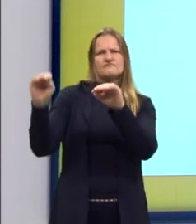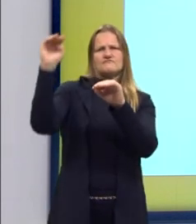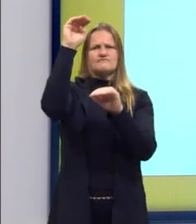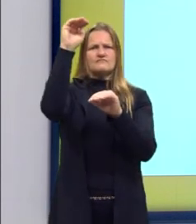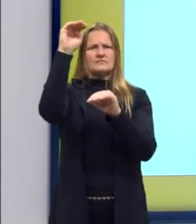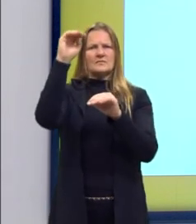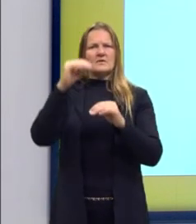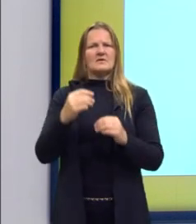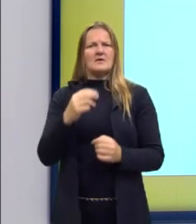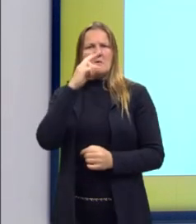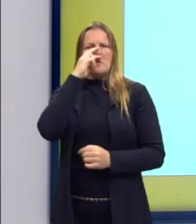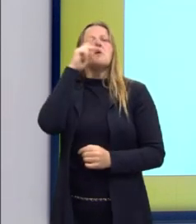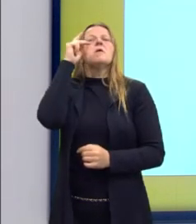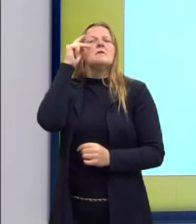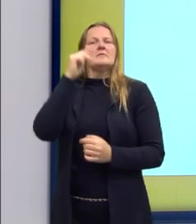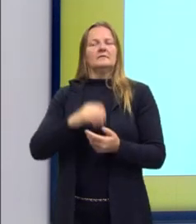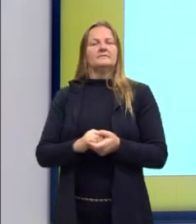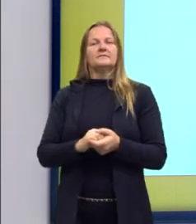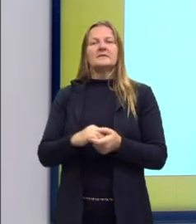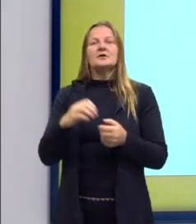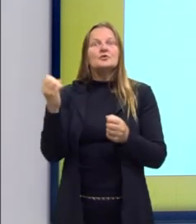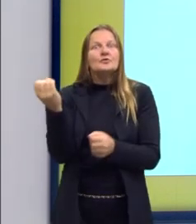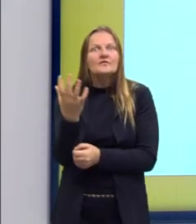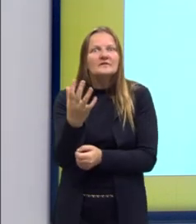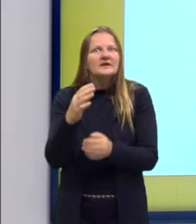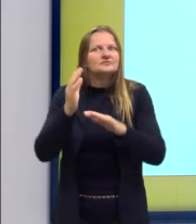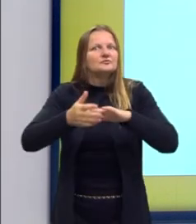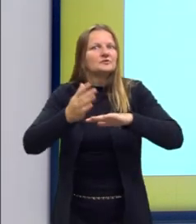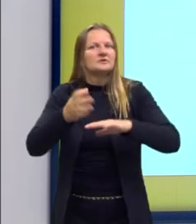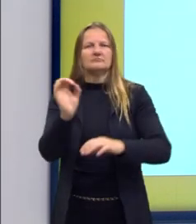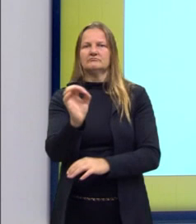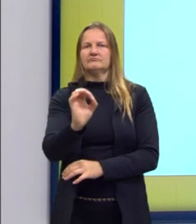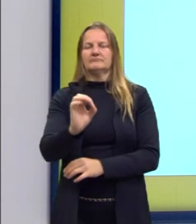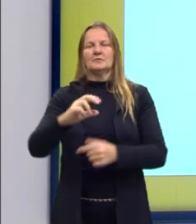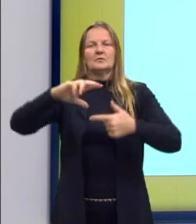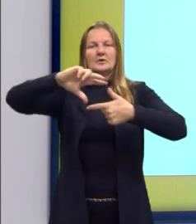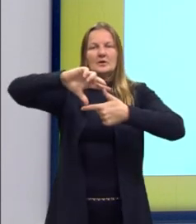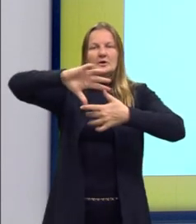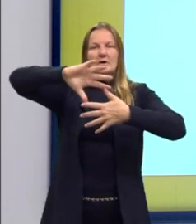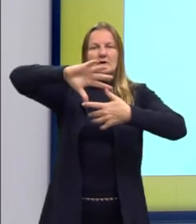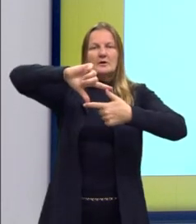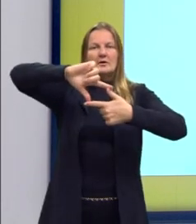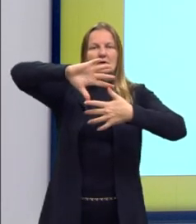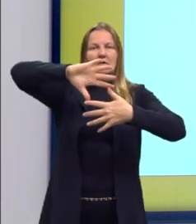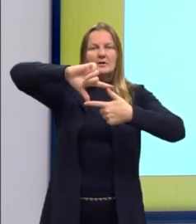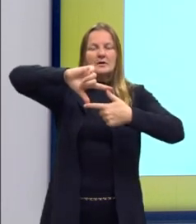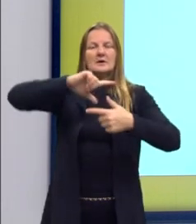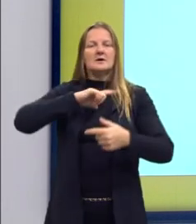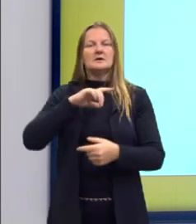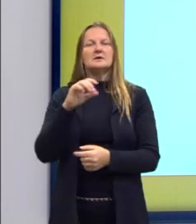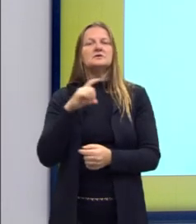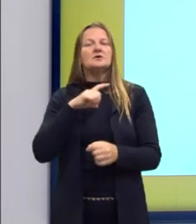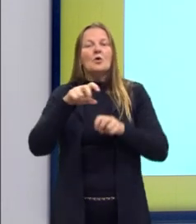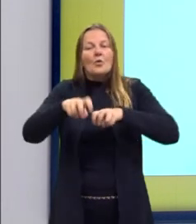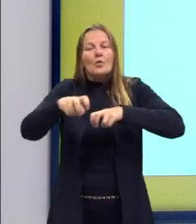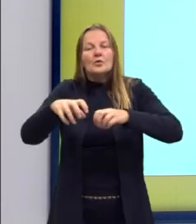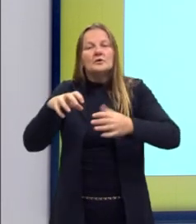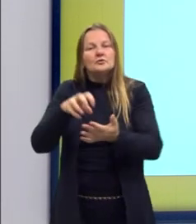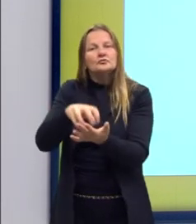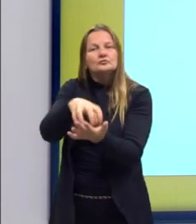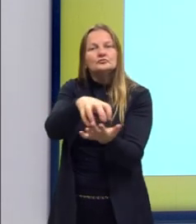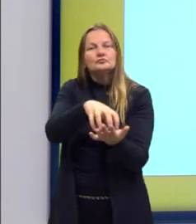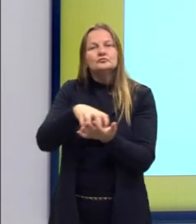aos outros né que o etnocentrismo não é uma novidade moderna mas o que acontece na idade moderna com a colonização